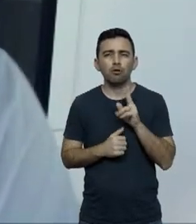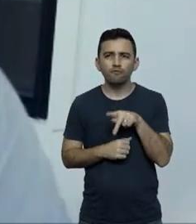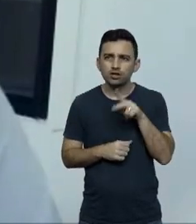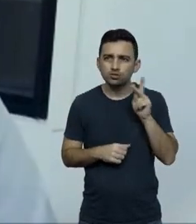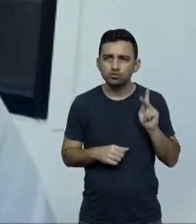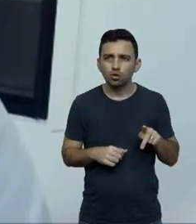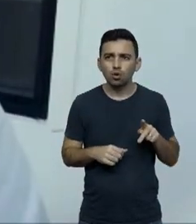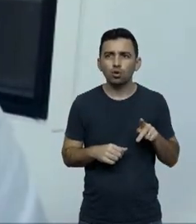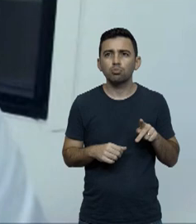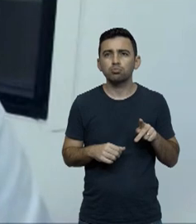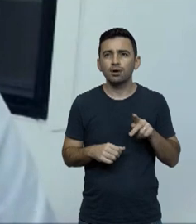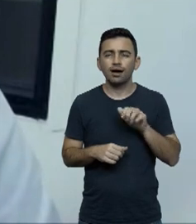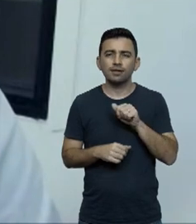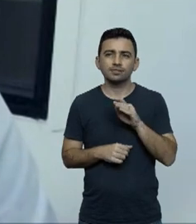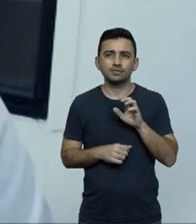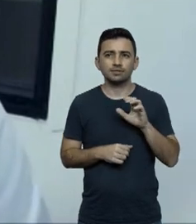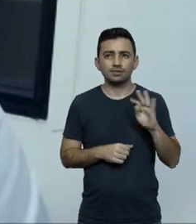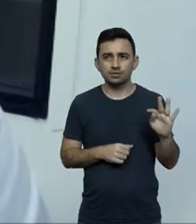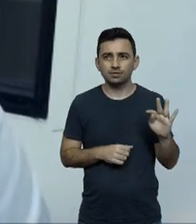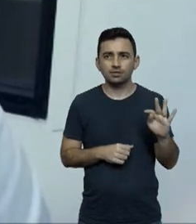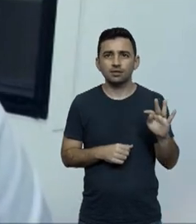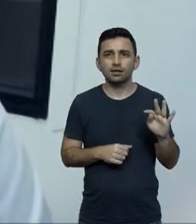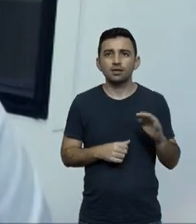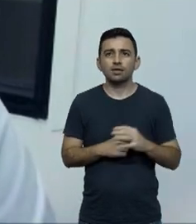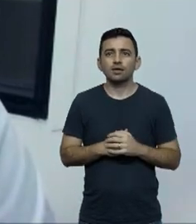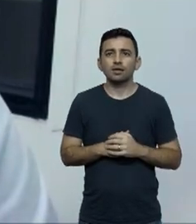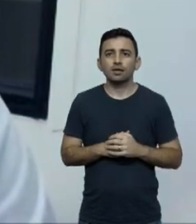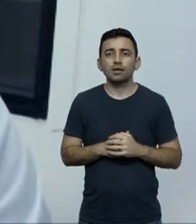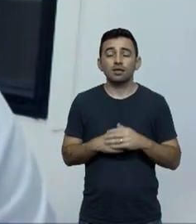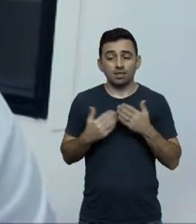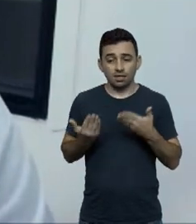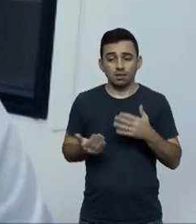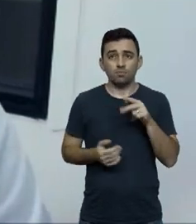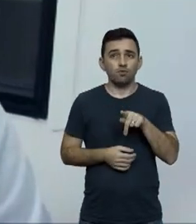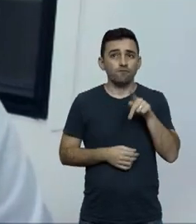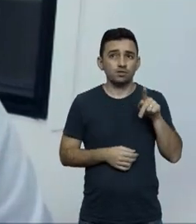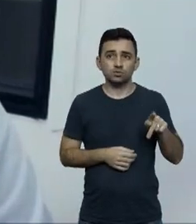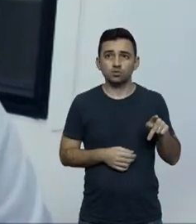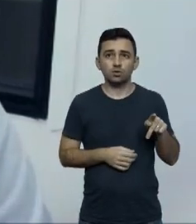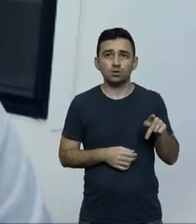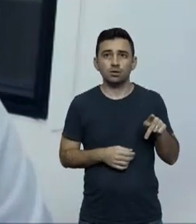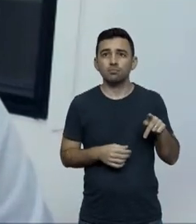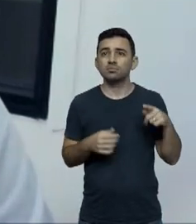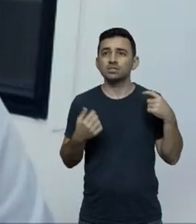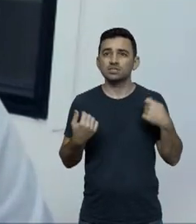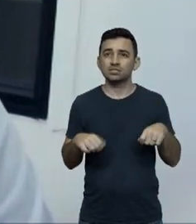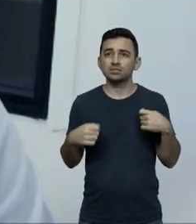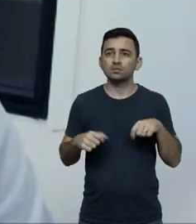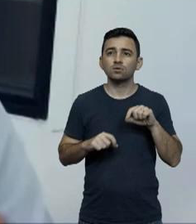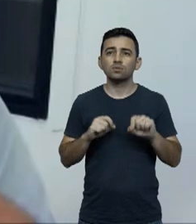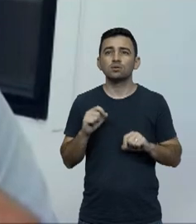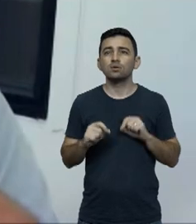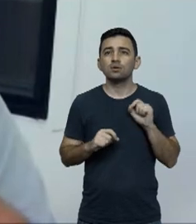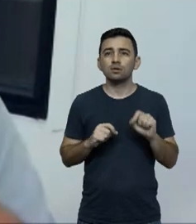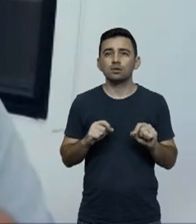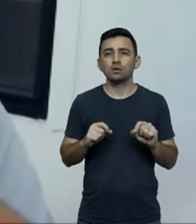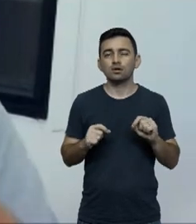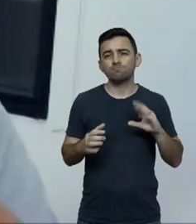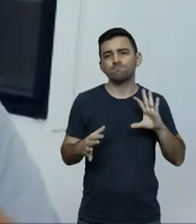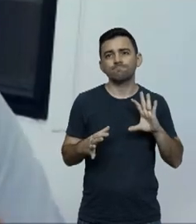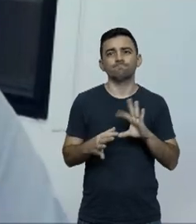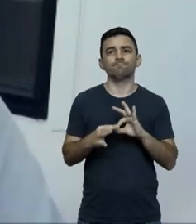Eu particularmente sou da opinião que o promotor o professor ele tem que gerar um uma um vídeo